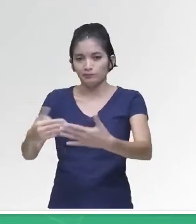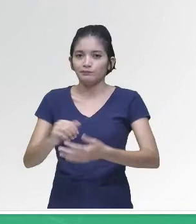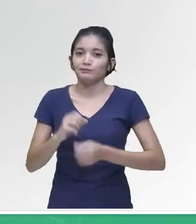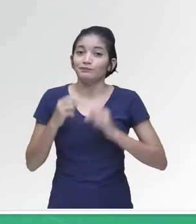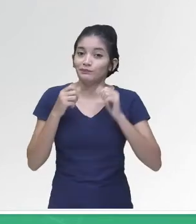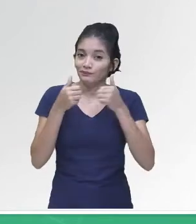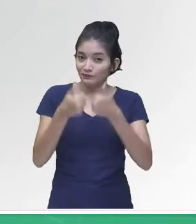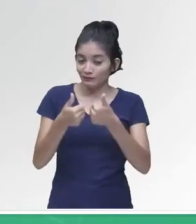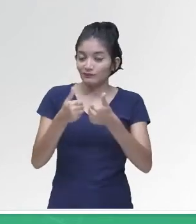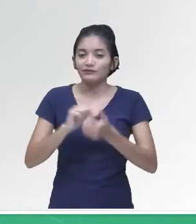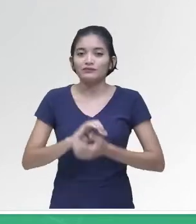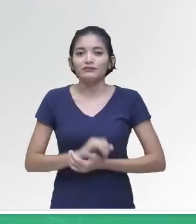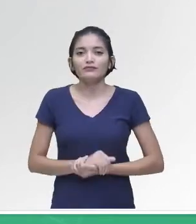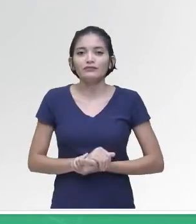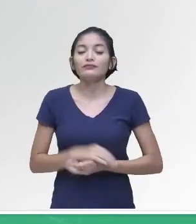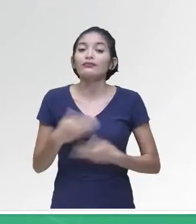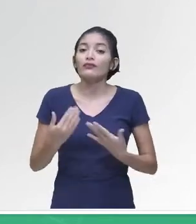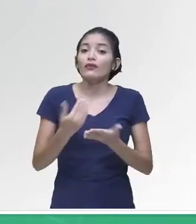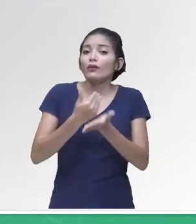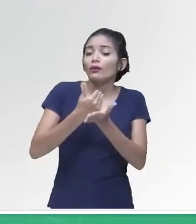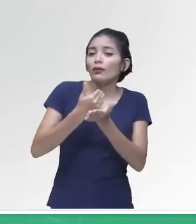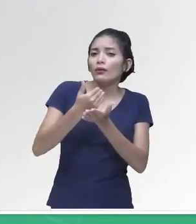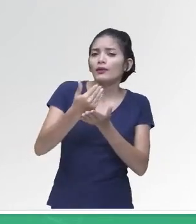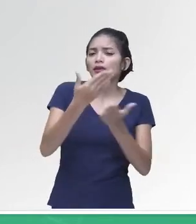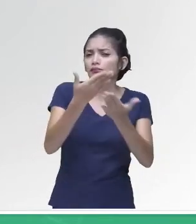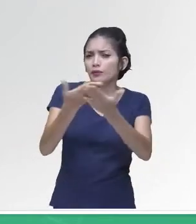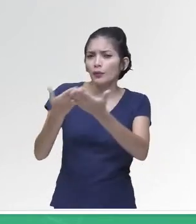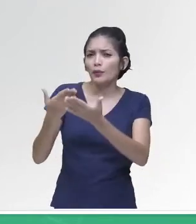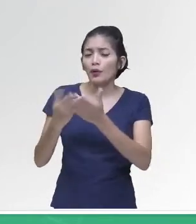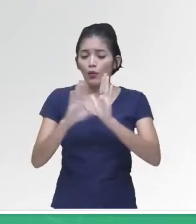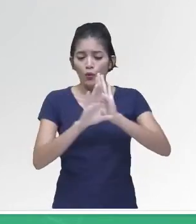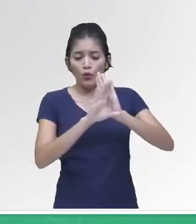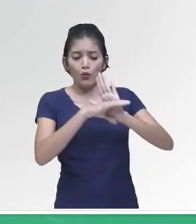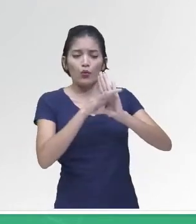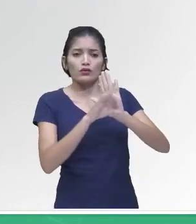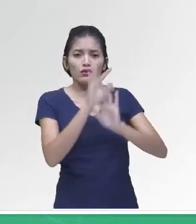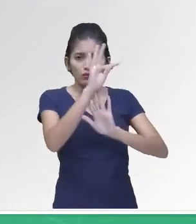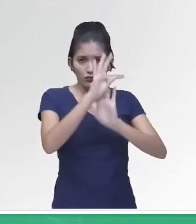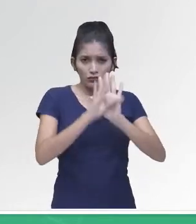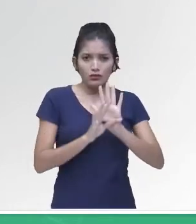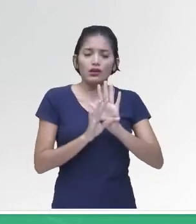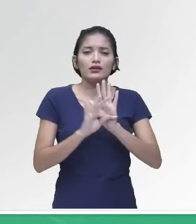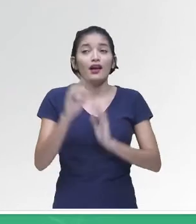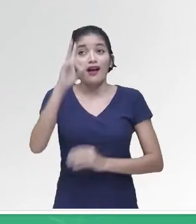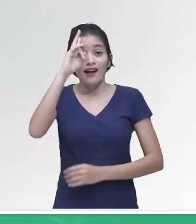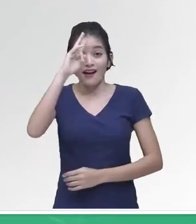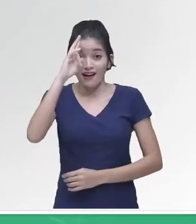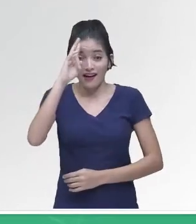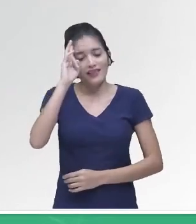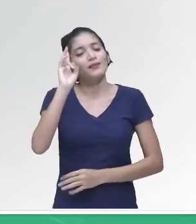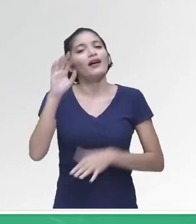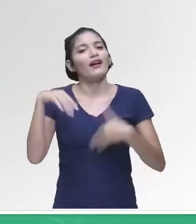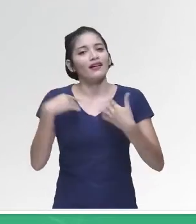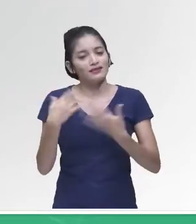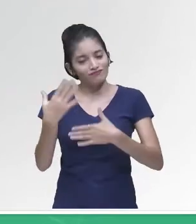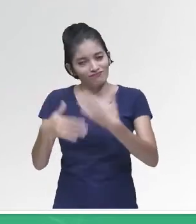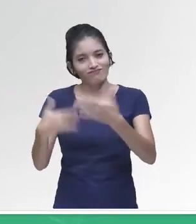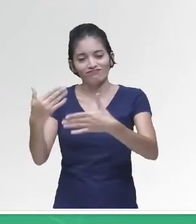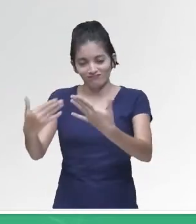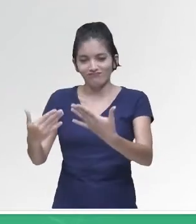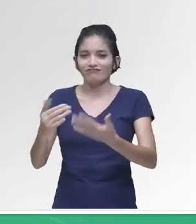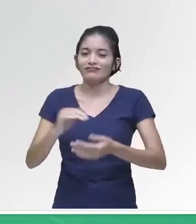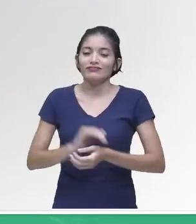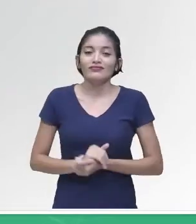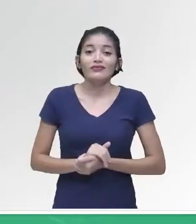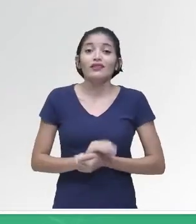beleza? Então, a gente vai começar justamente trazendo um conceito de texto que é para a gente recordar e assim por diante. E aí,